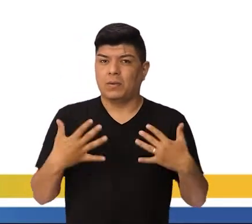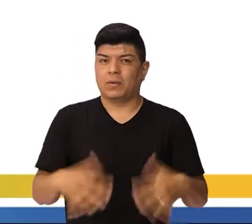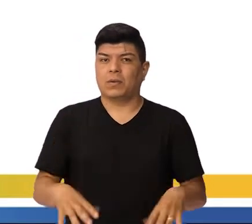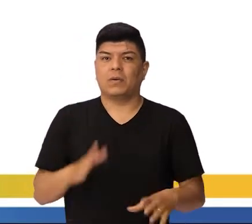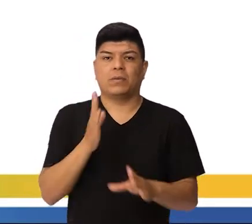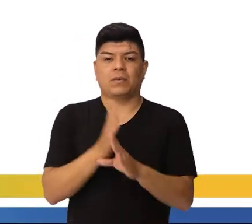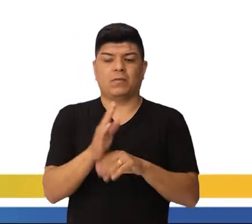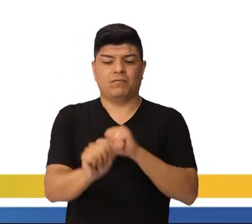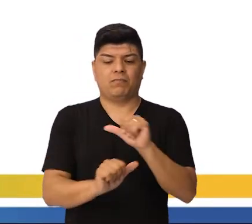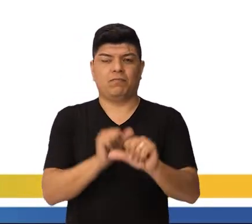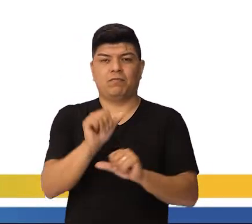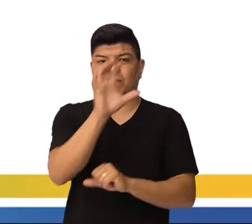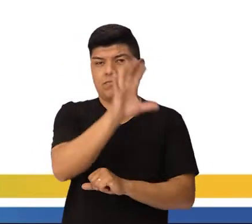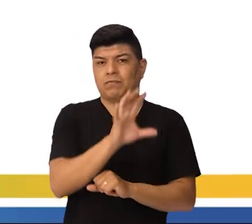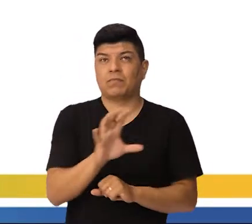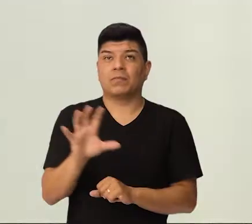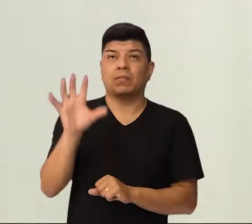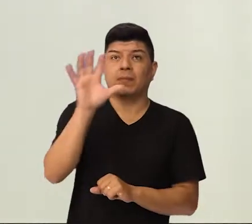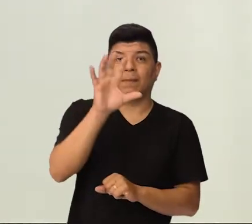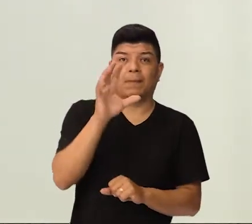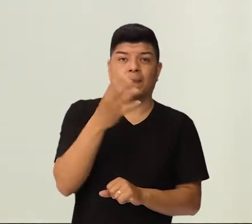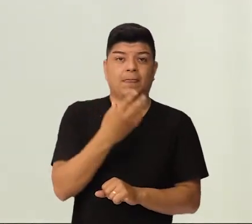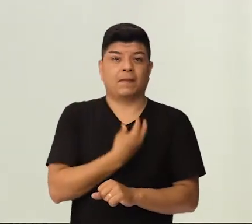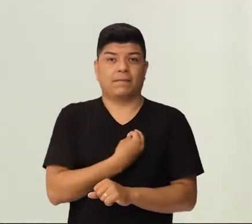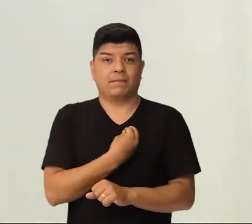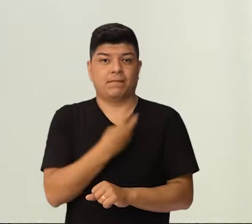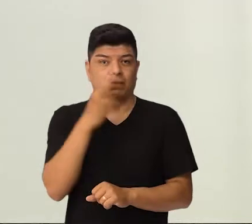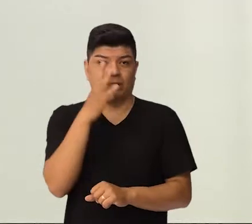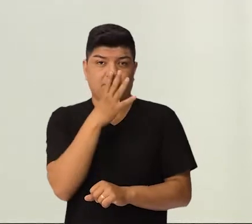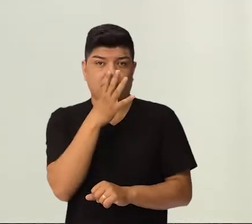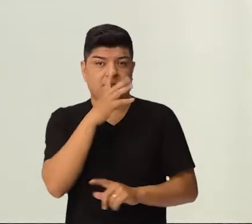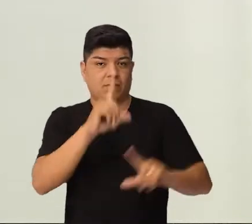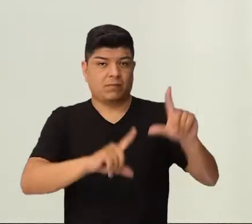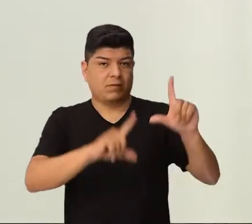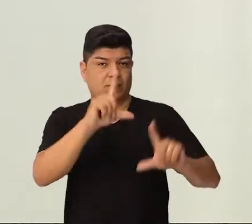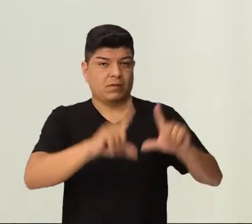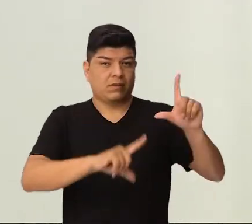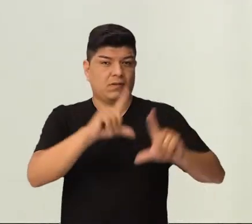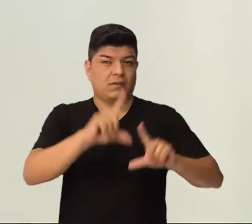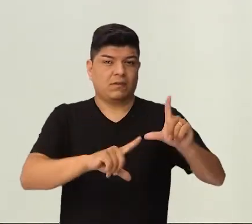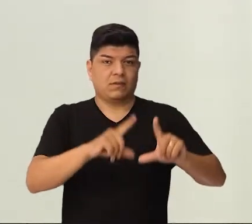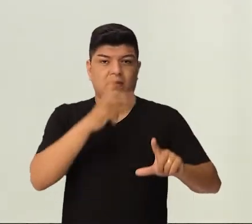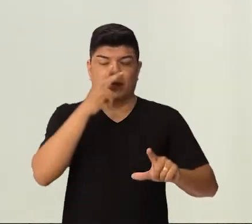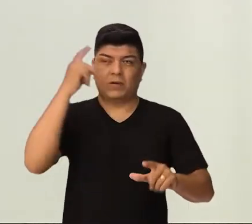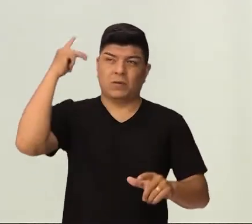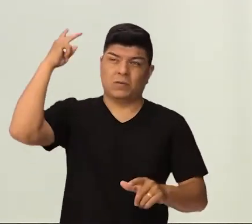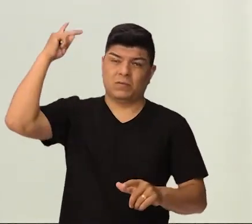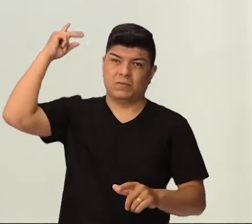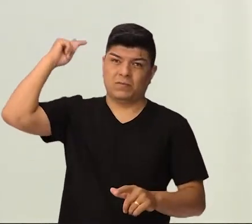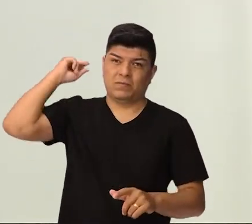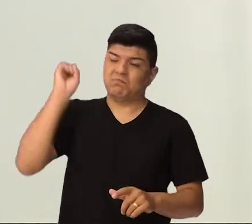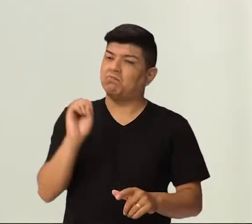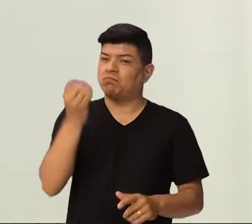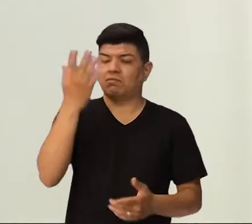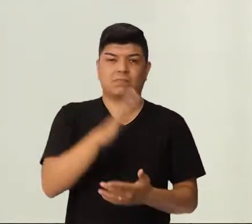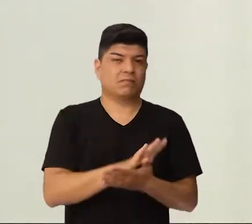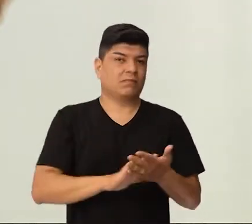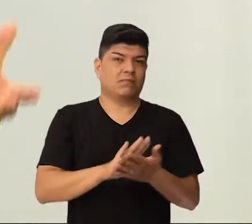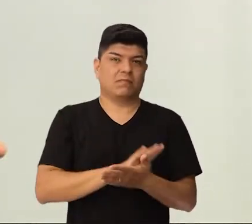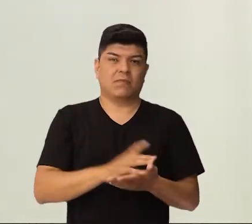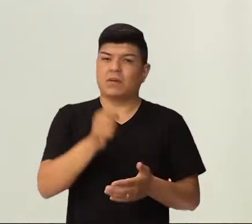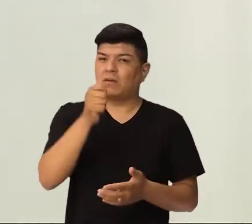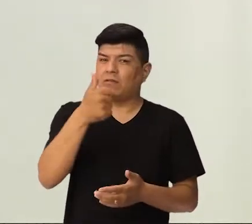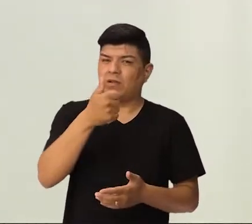reflexos das mudanças climáticas. Às vezes, quando estamos assistindo televisão, diz que fenômenos que há muitos anos não acontecia, há